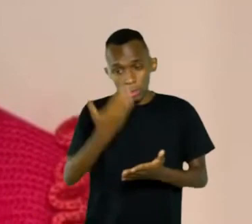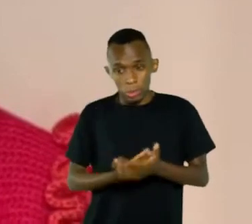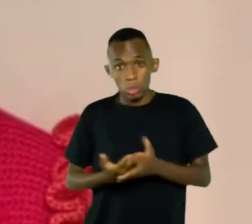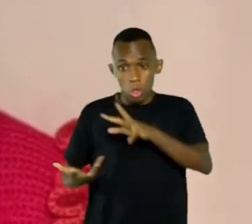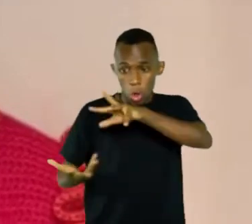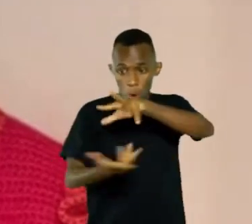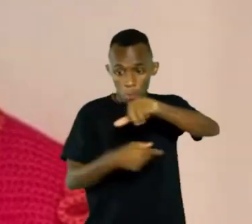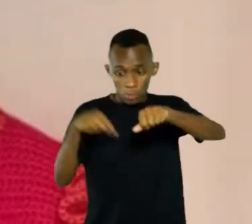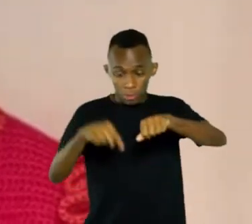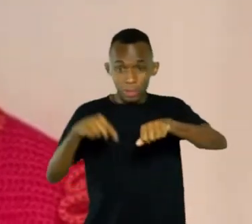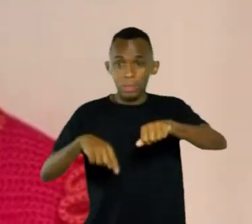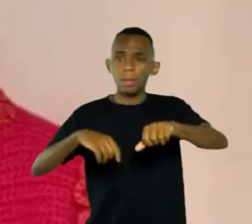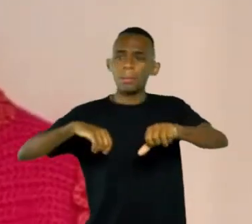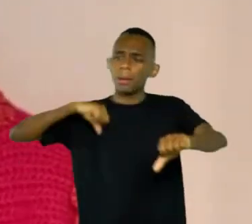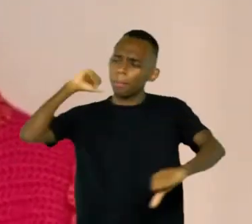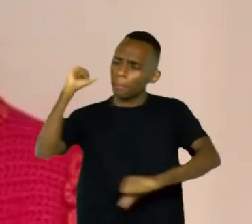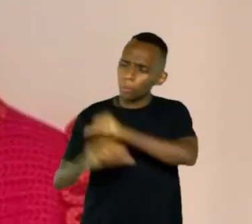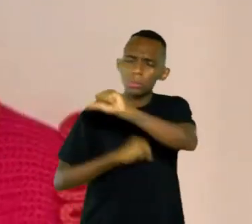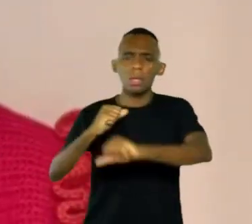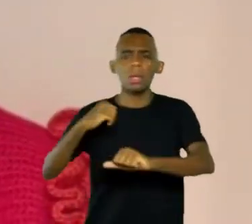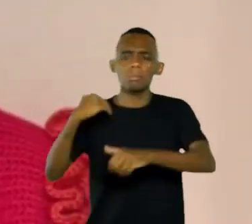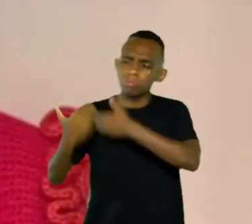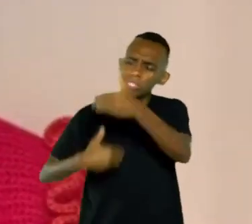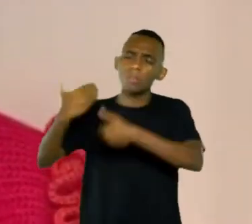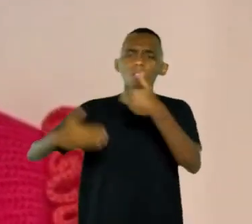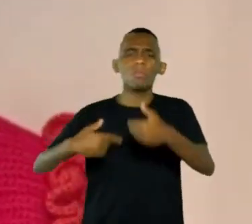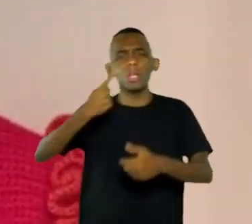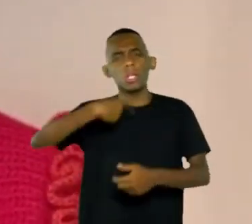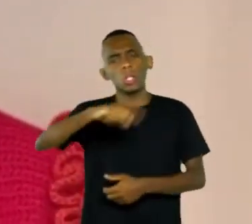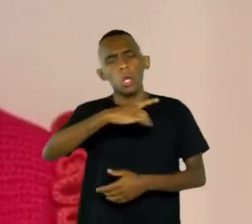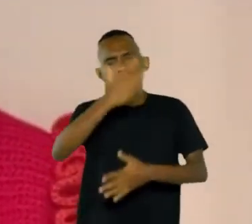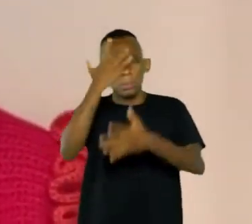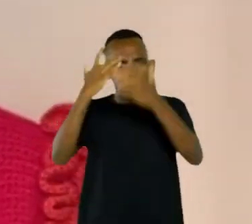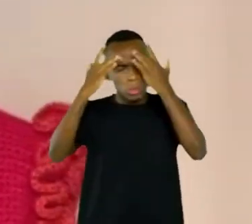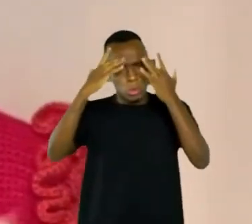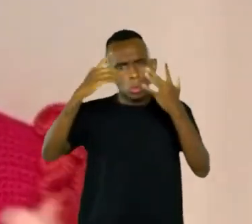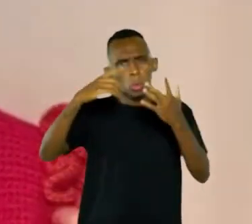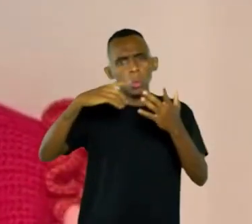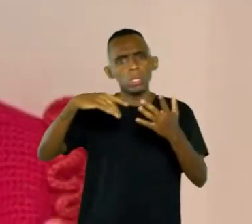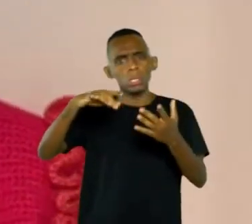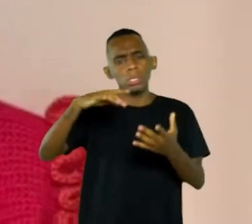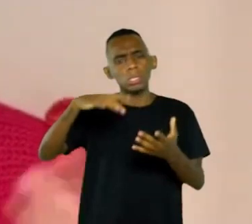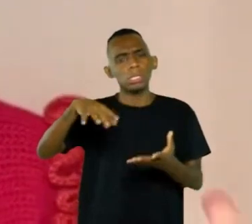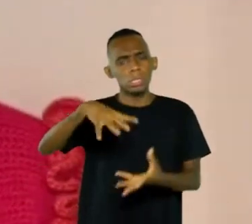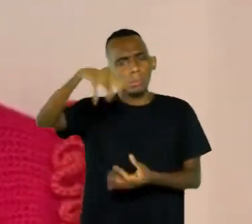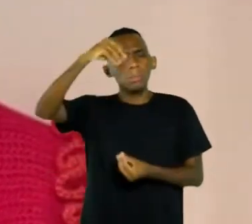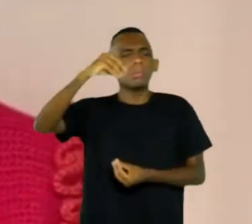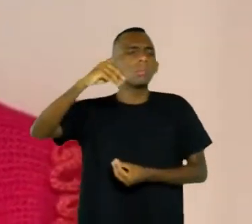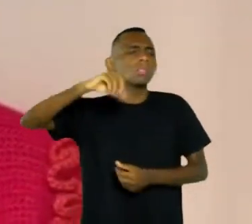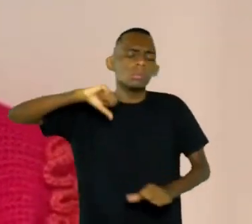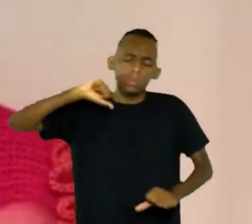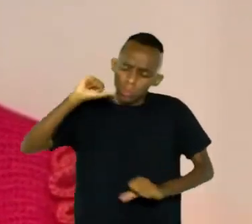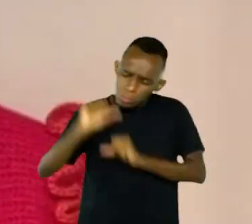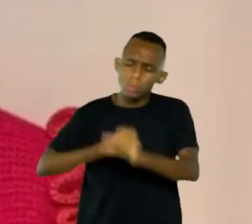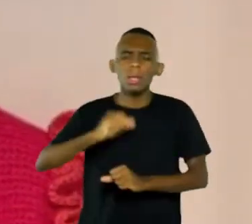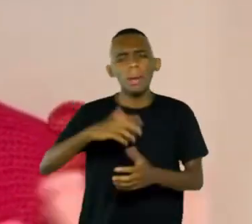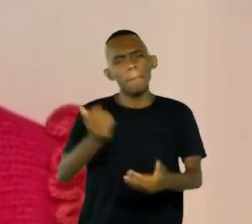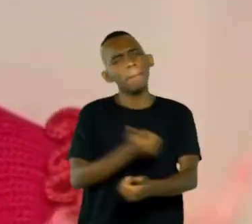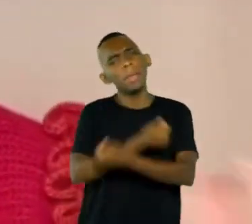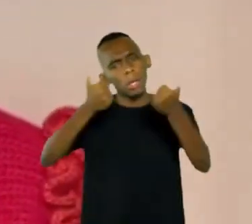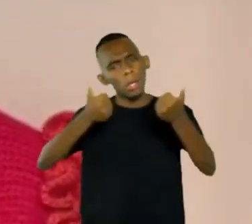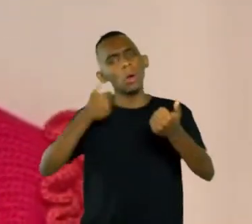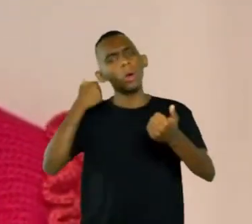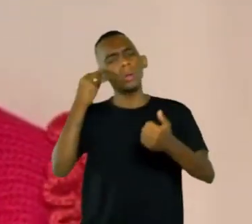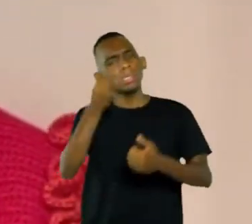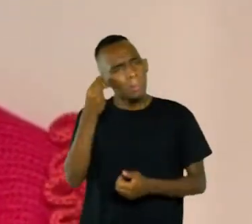para melhorar como pessoa, para melhorar como espírito, como ser humano, como para melhorar o mundo, para melhorar a convivência. Eu